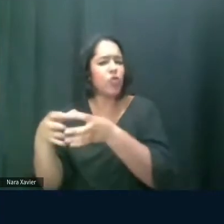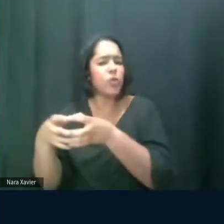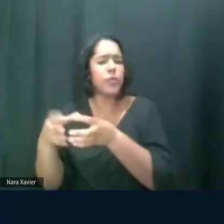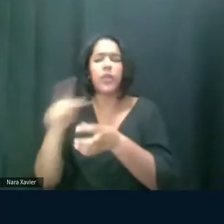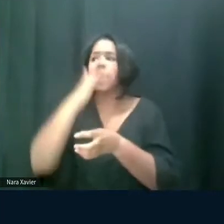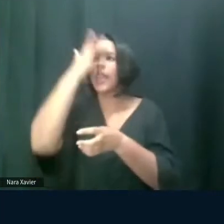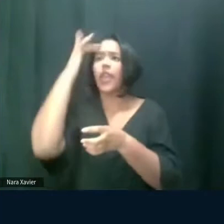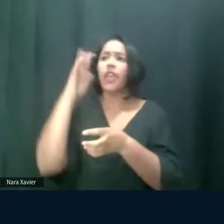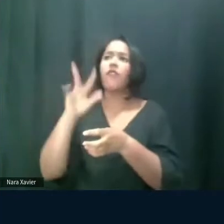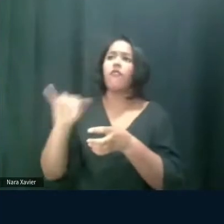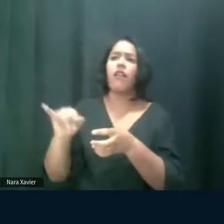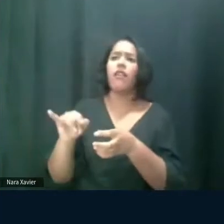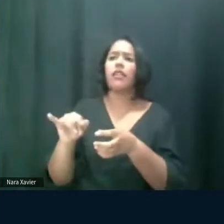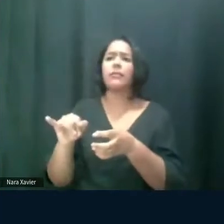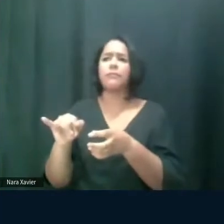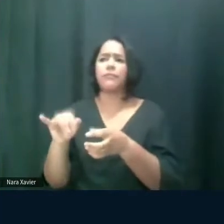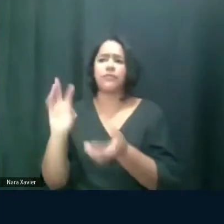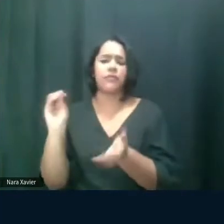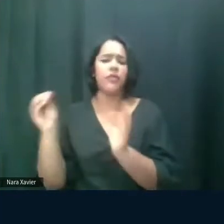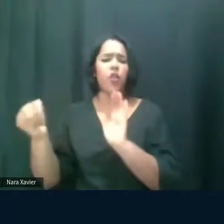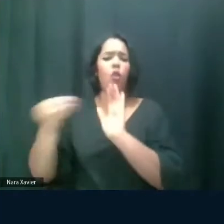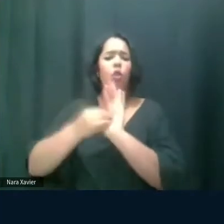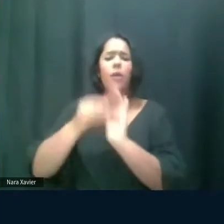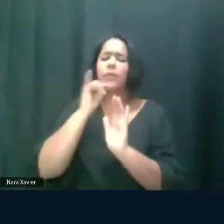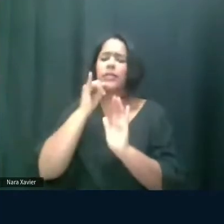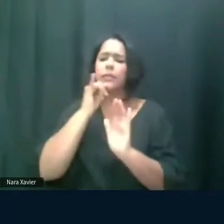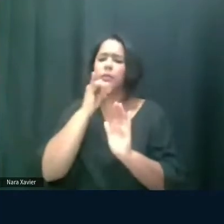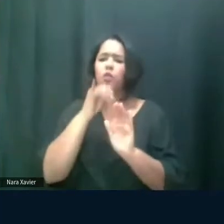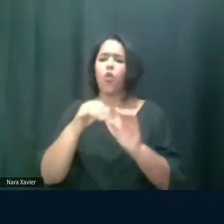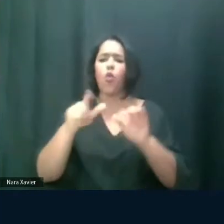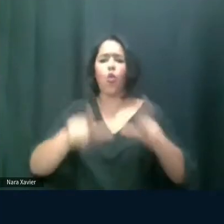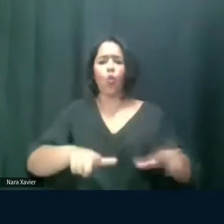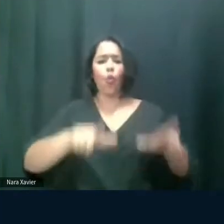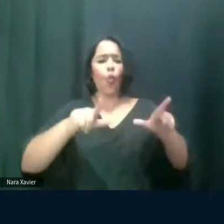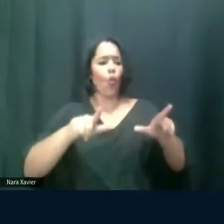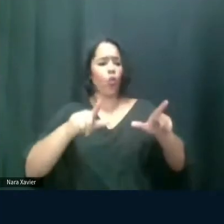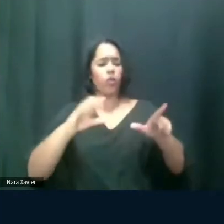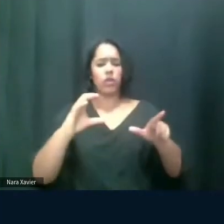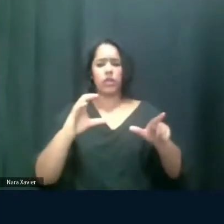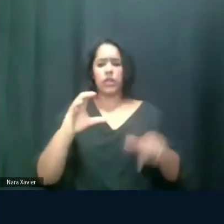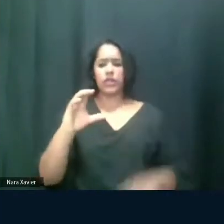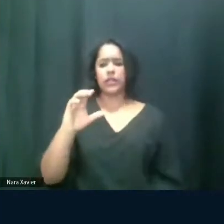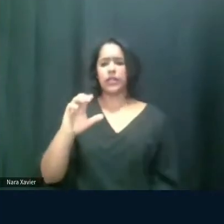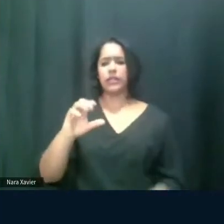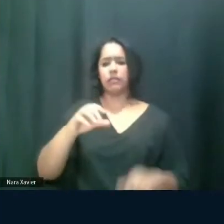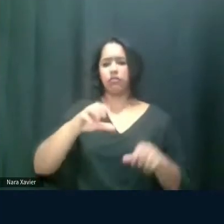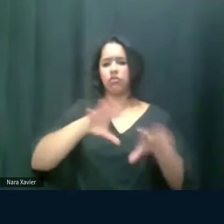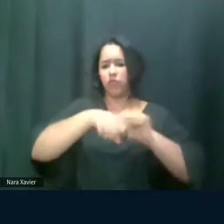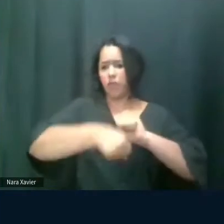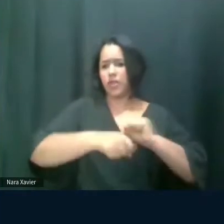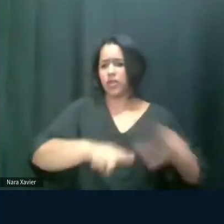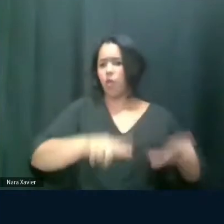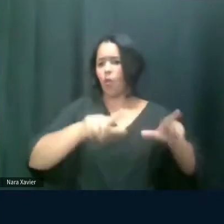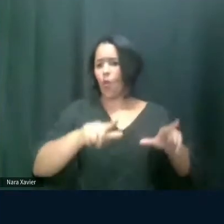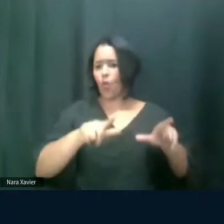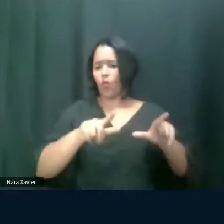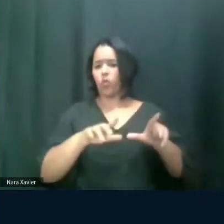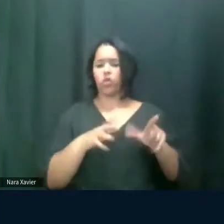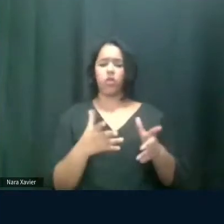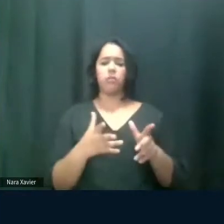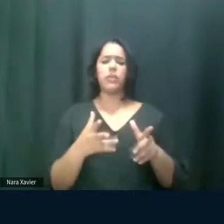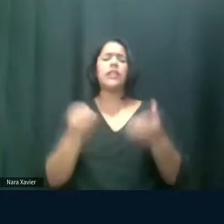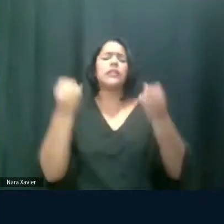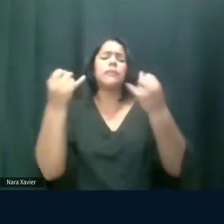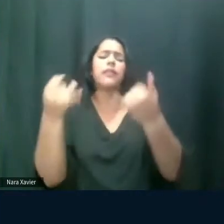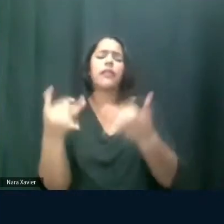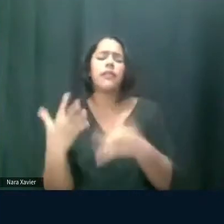questões, os aspectos de certificação, enfim. E falar talvez um pouquinho melhor,